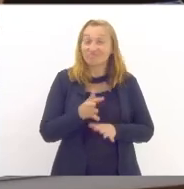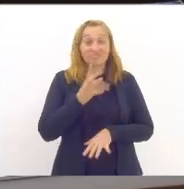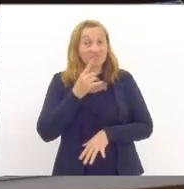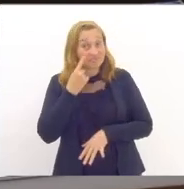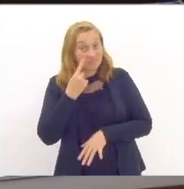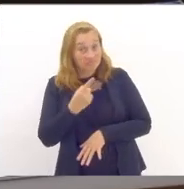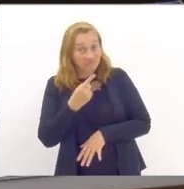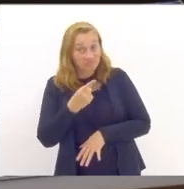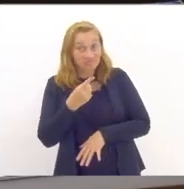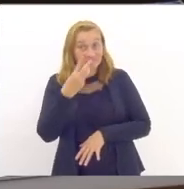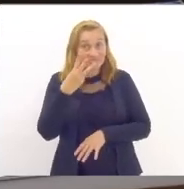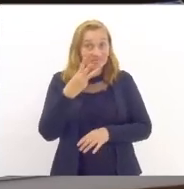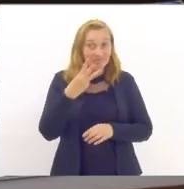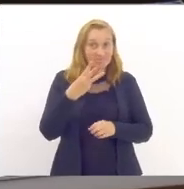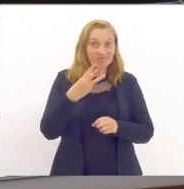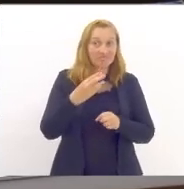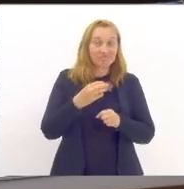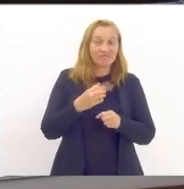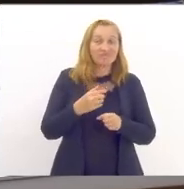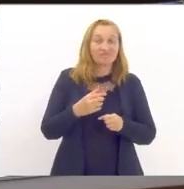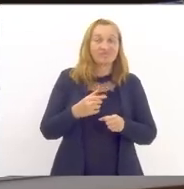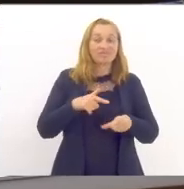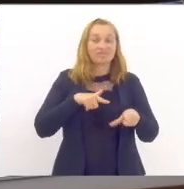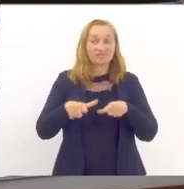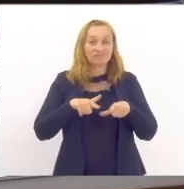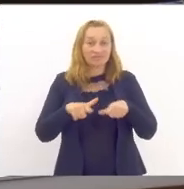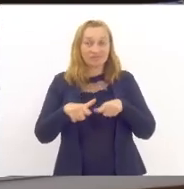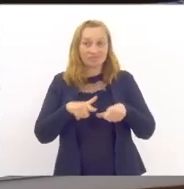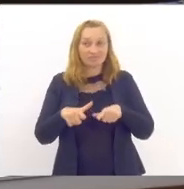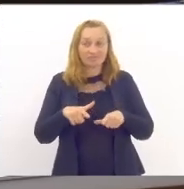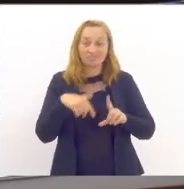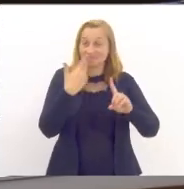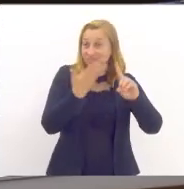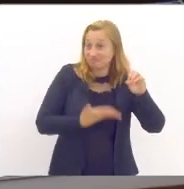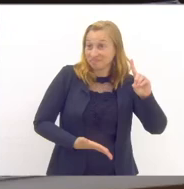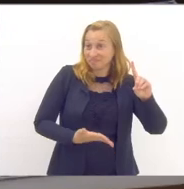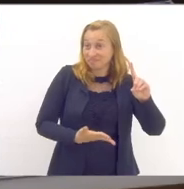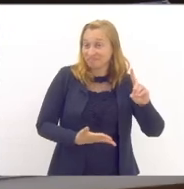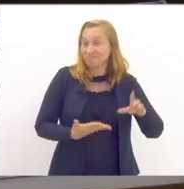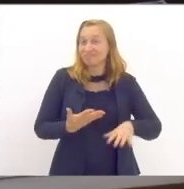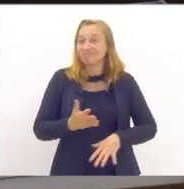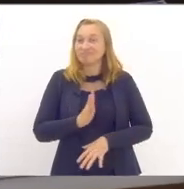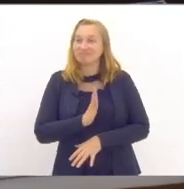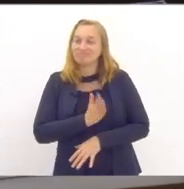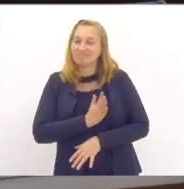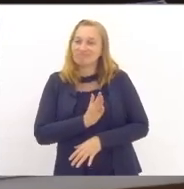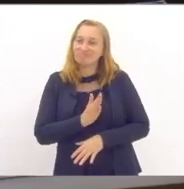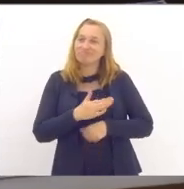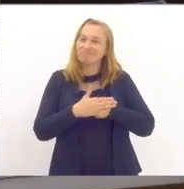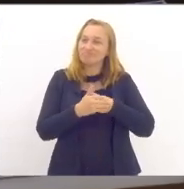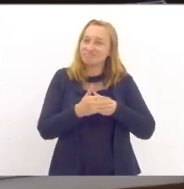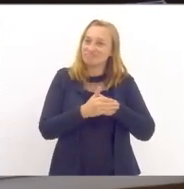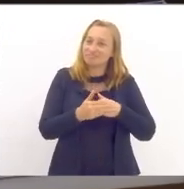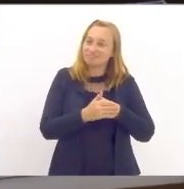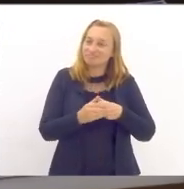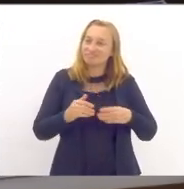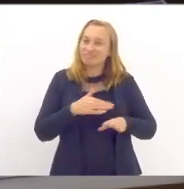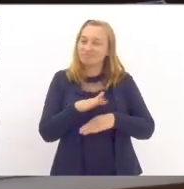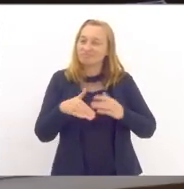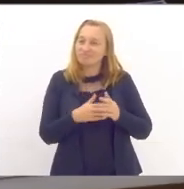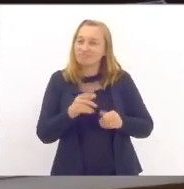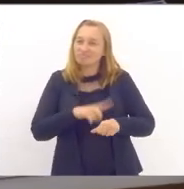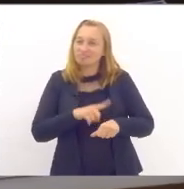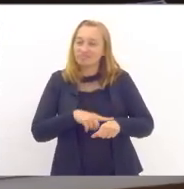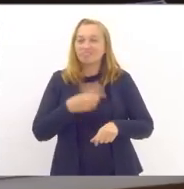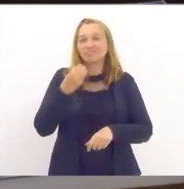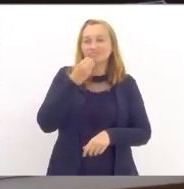de servir por 3 mandatos, e nessa solenidade que eu guardo com muito carinho e afeto por todas as vezes que nós